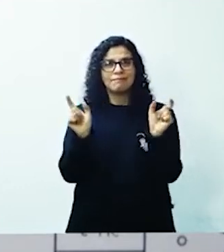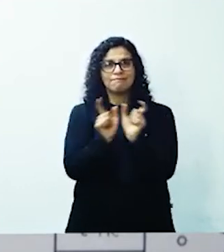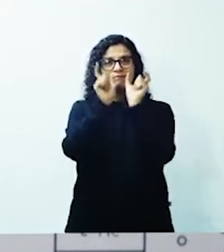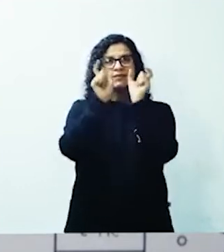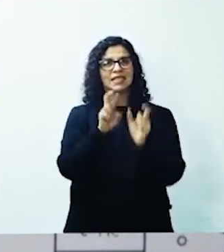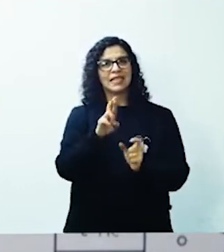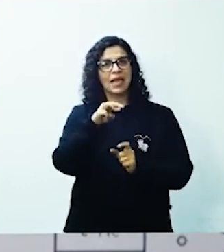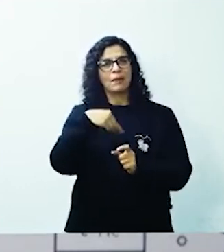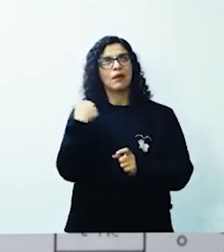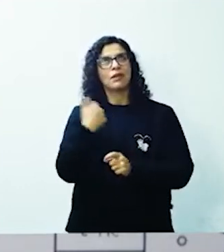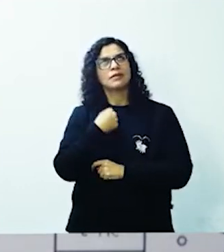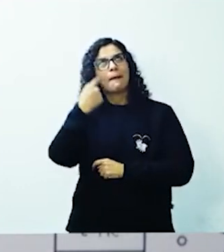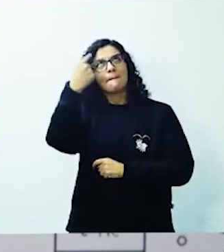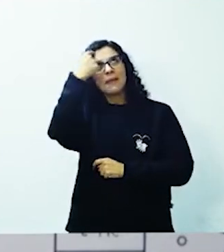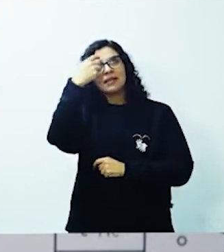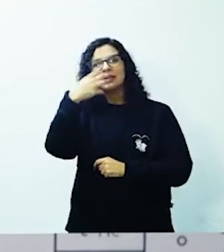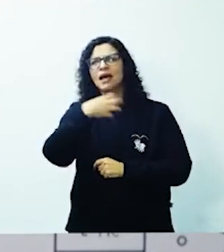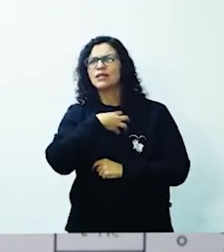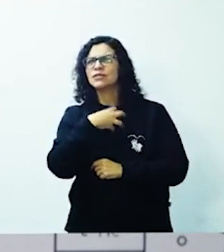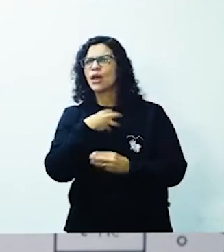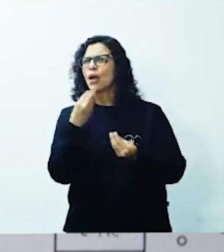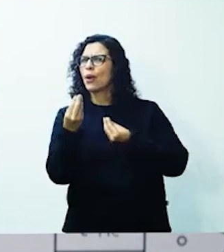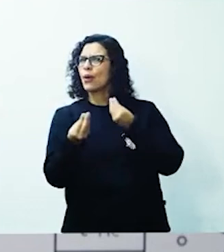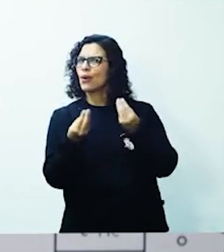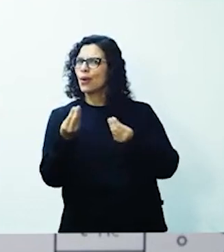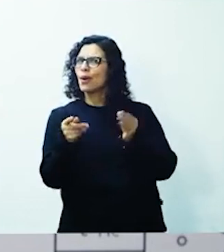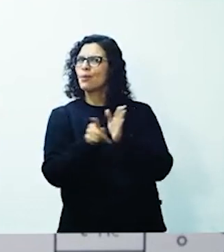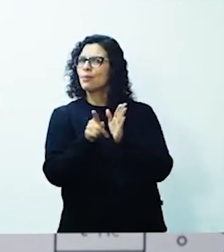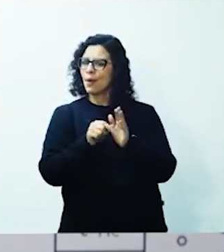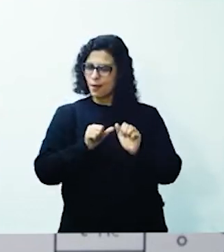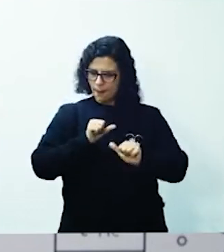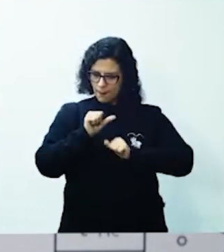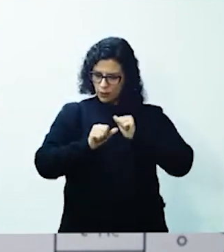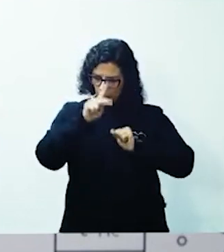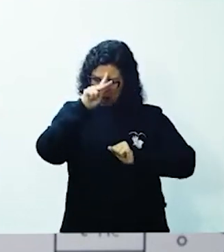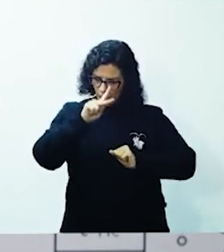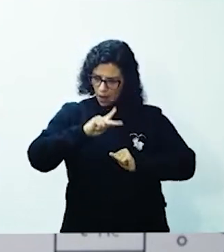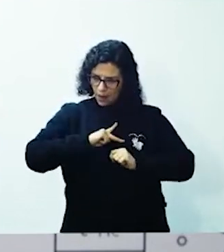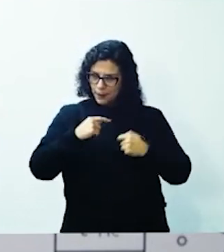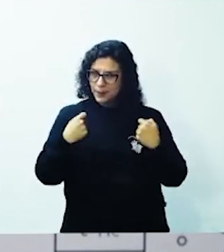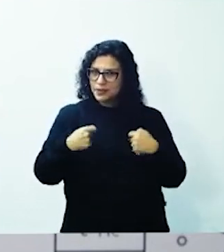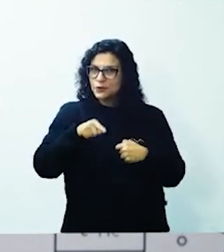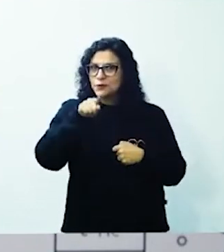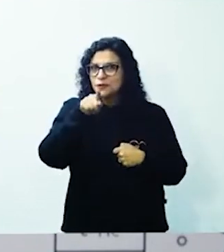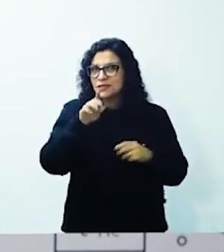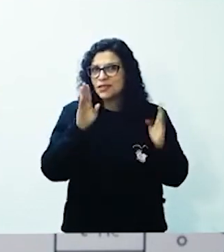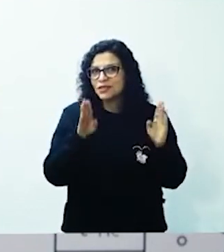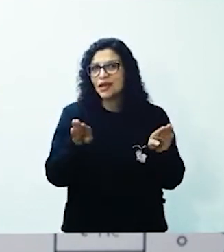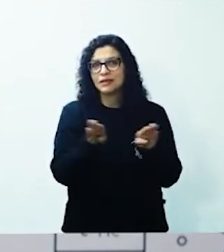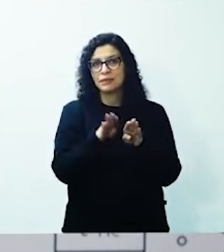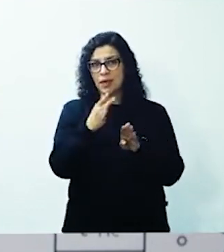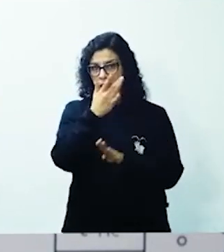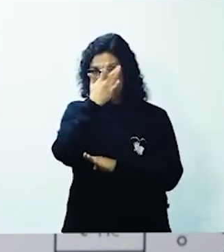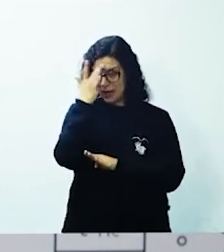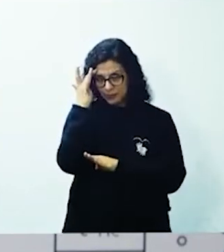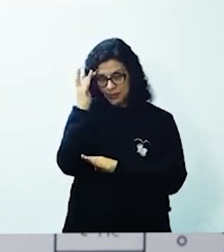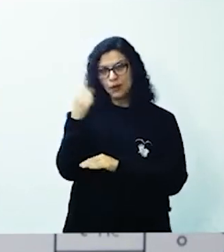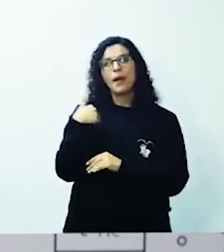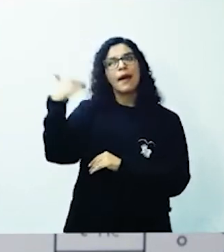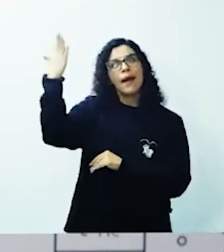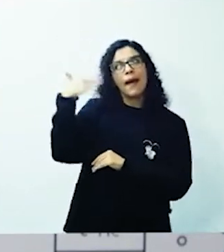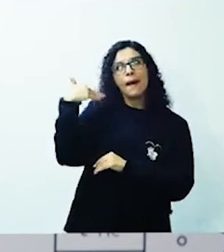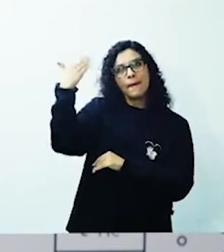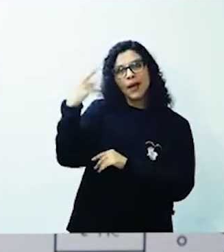coloca para pensar sobre essas mudanças. Será que você é daquelas pessoas que pinta o